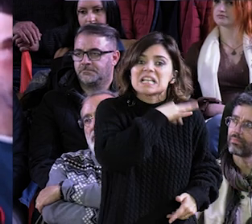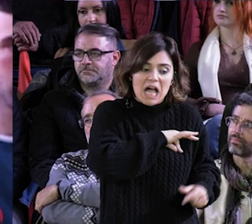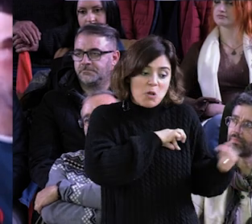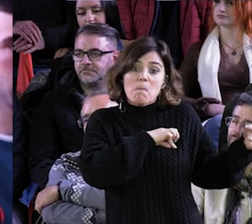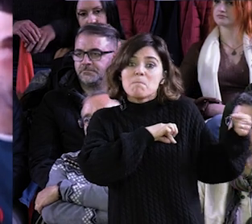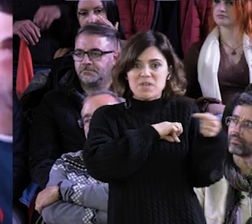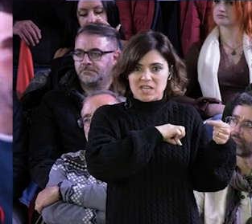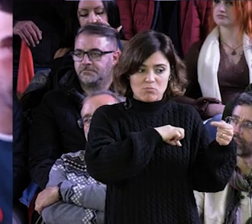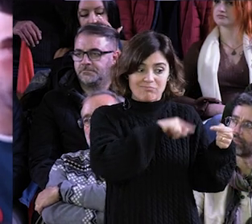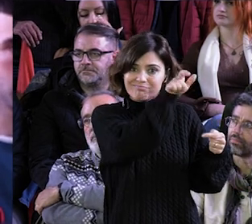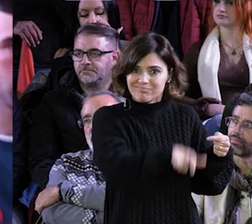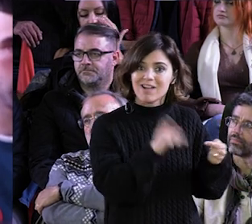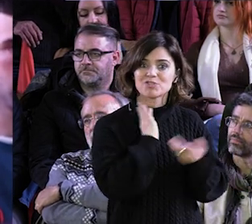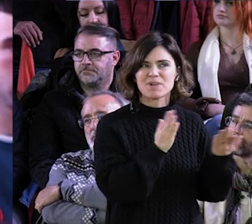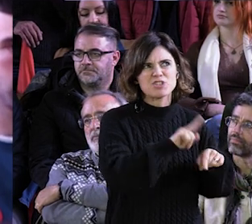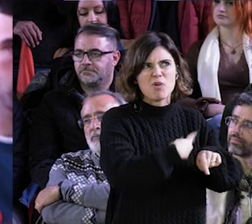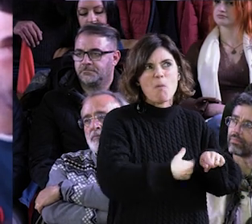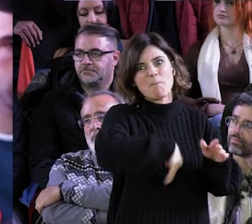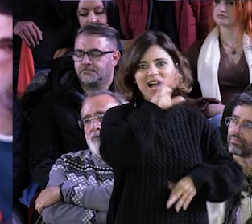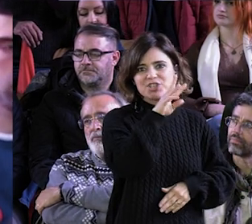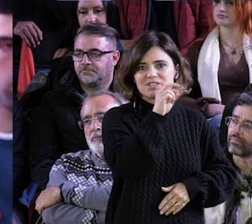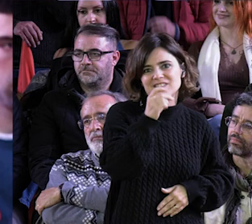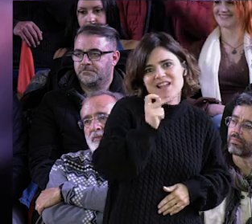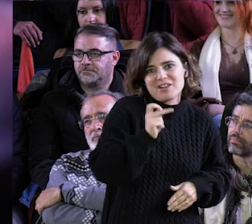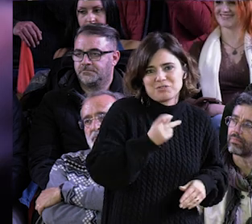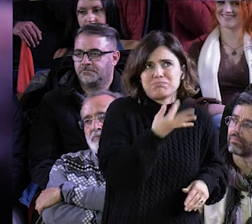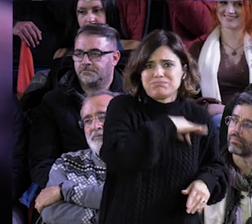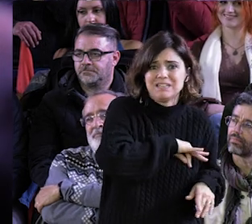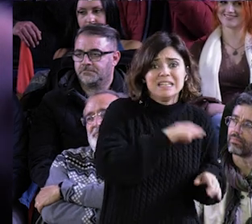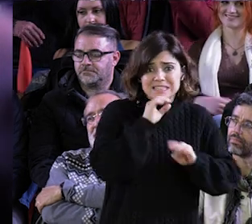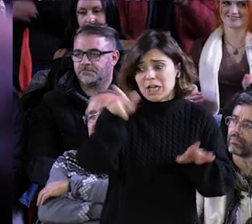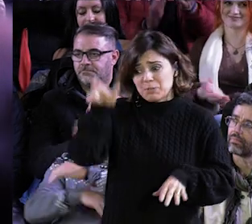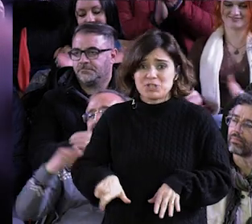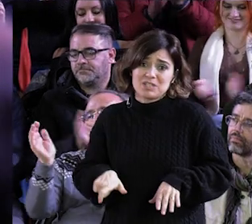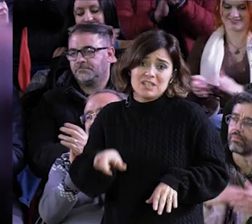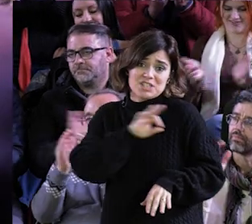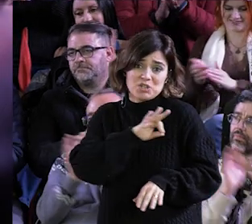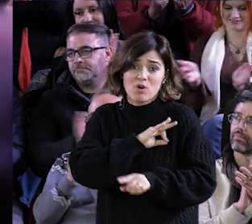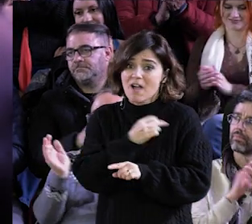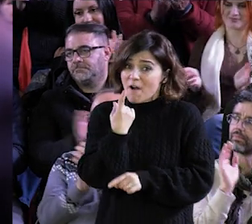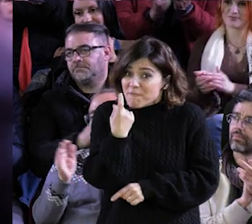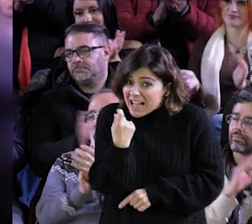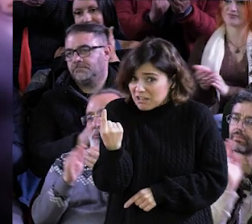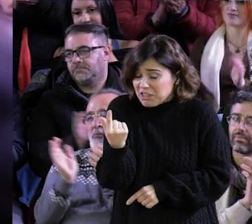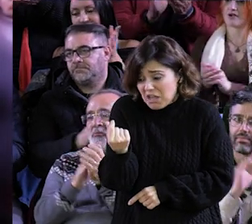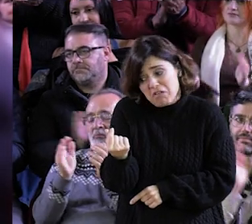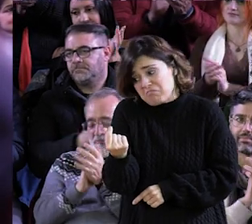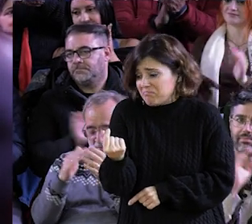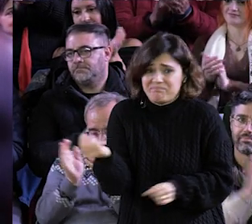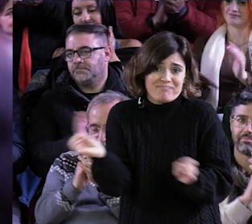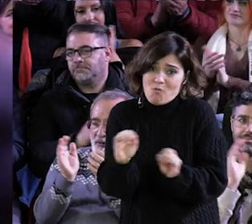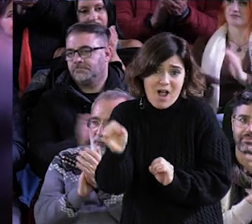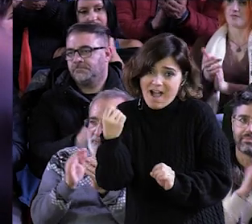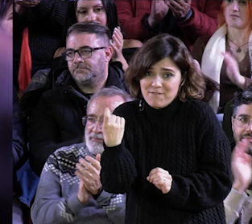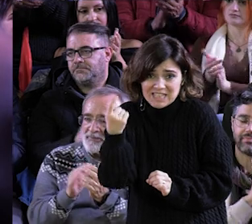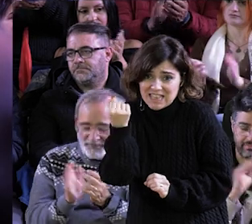demoraria mais de 30 anos a ganhar, claro que a falta deste senhor não é dinheiro. Mas então,